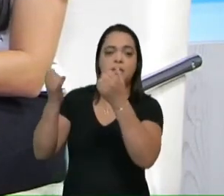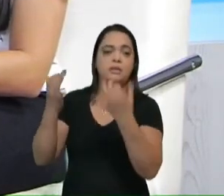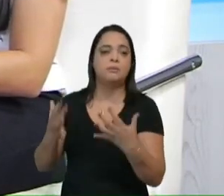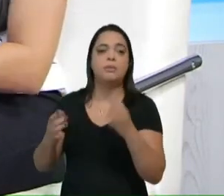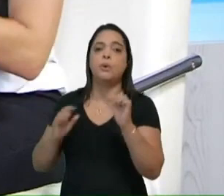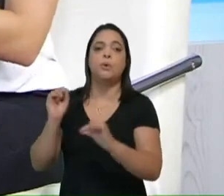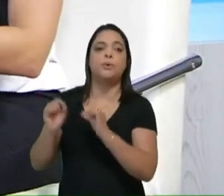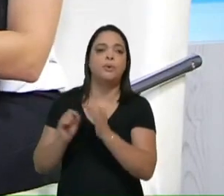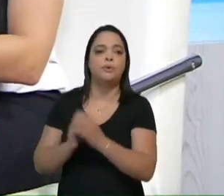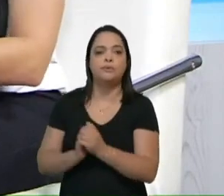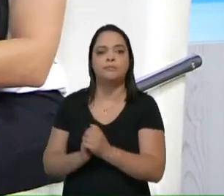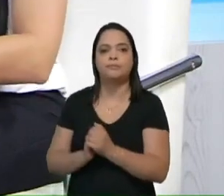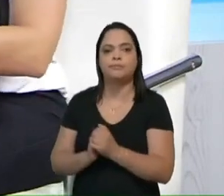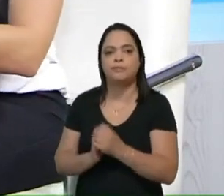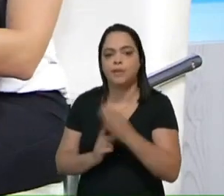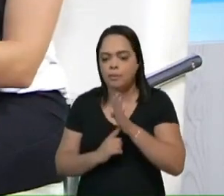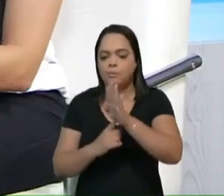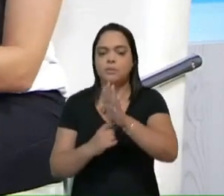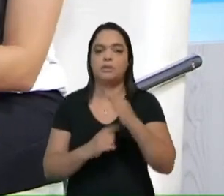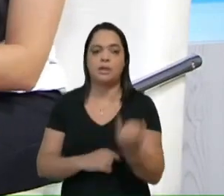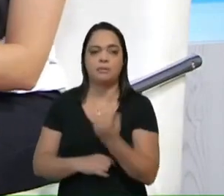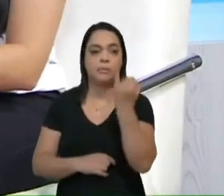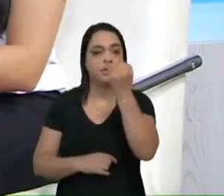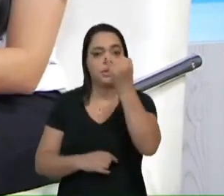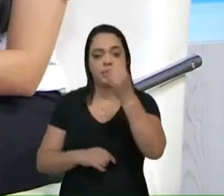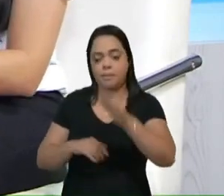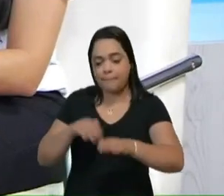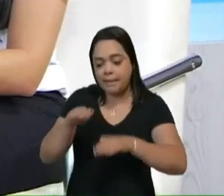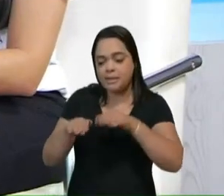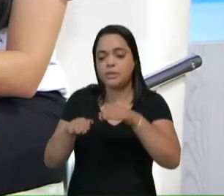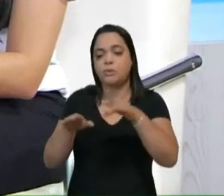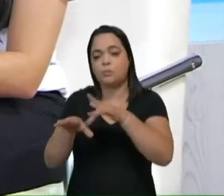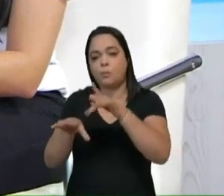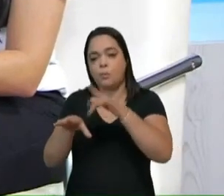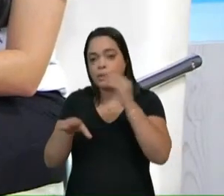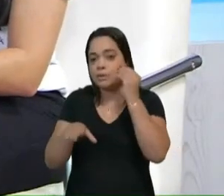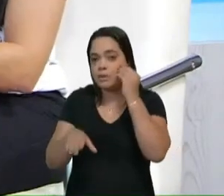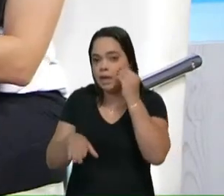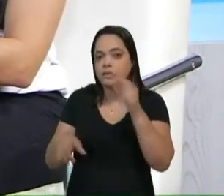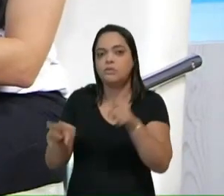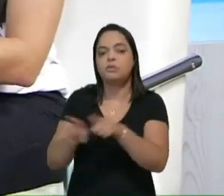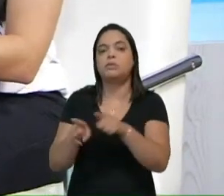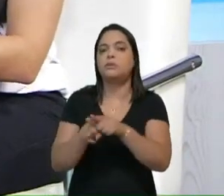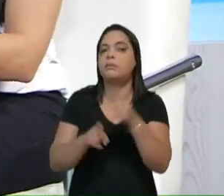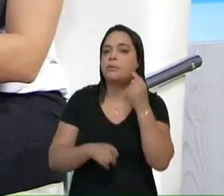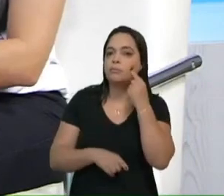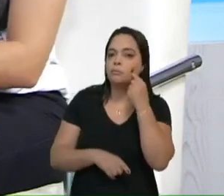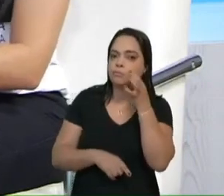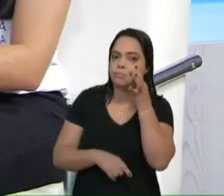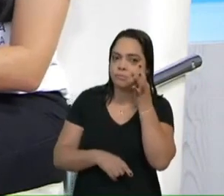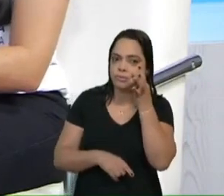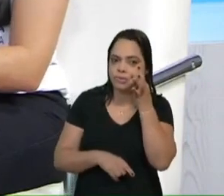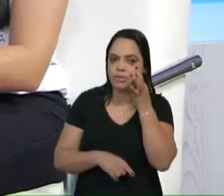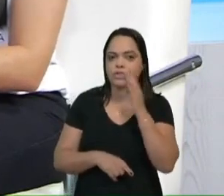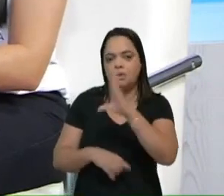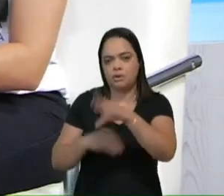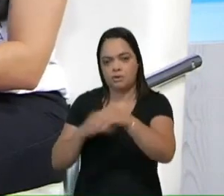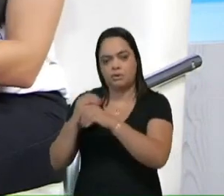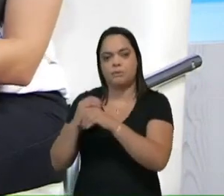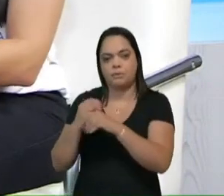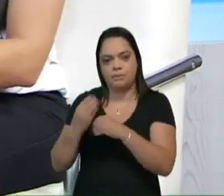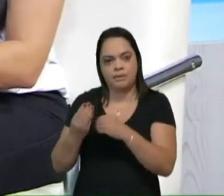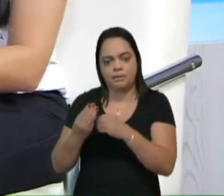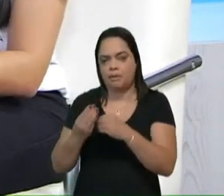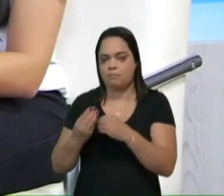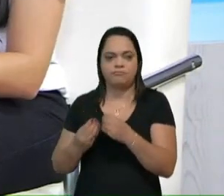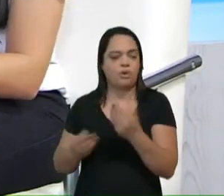eh ressaltar a importância do teste do pezinho e teste por exemplo como o teste da bochechinha que já é um teste complementar que